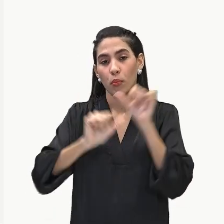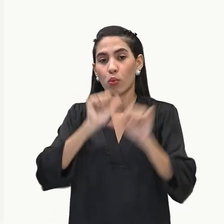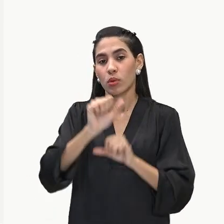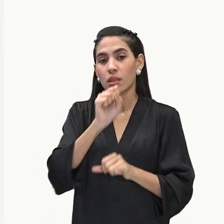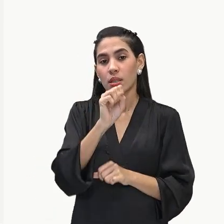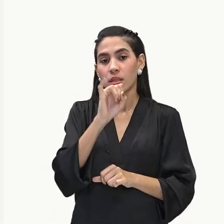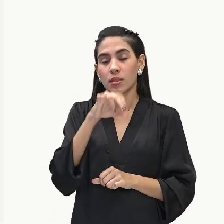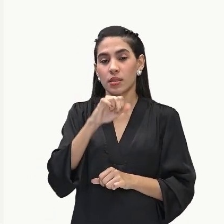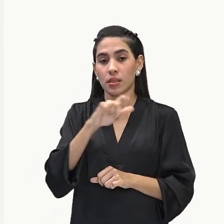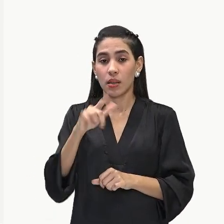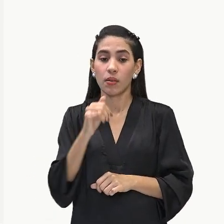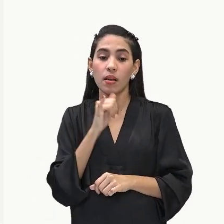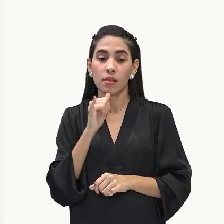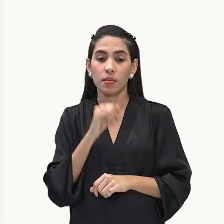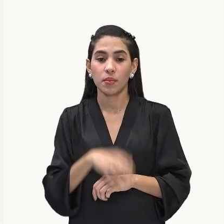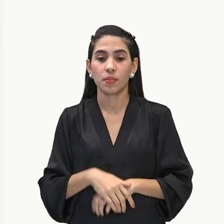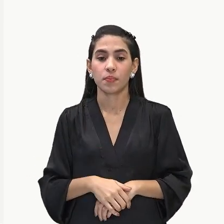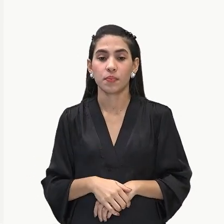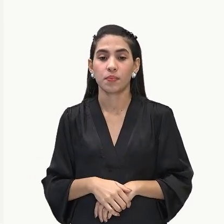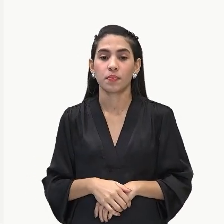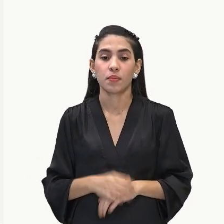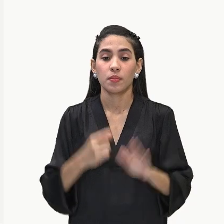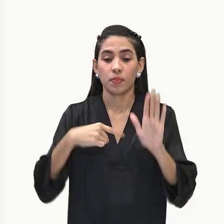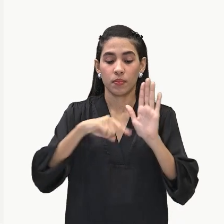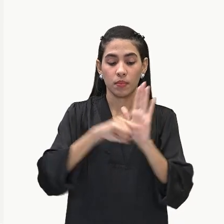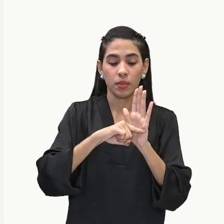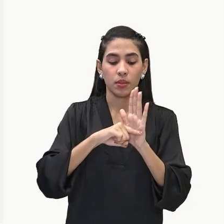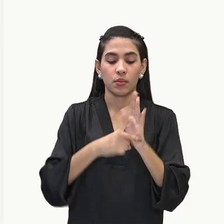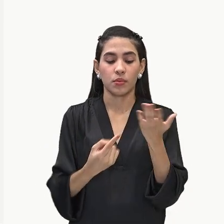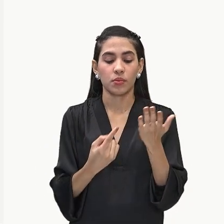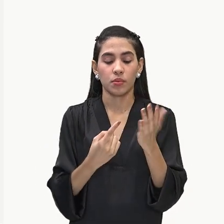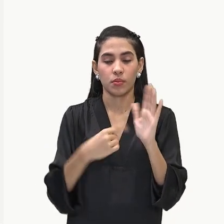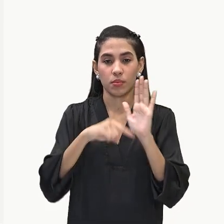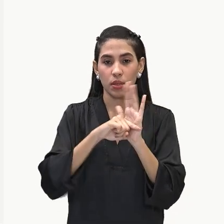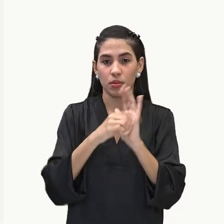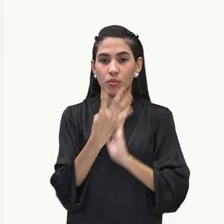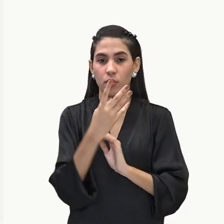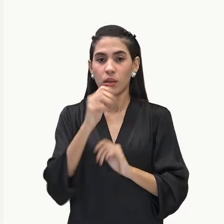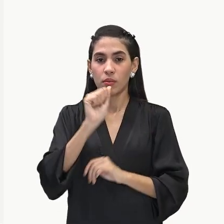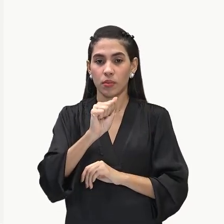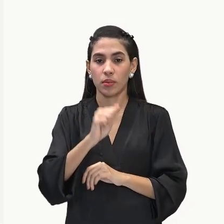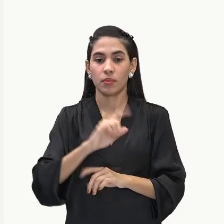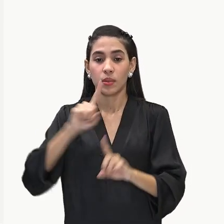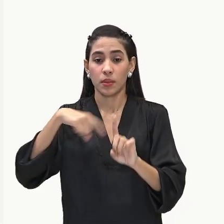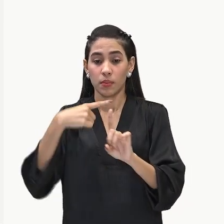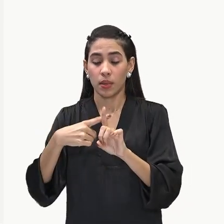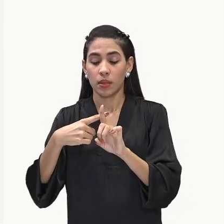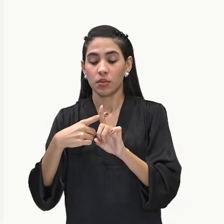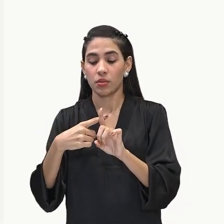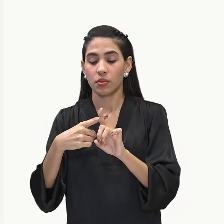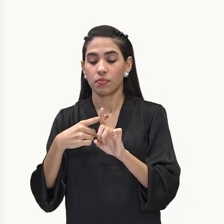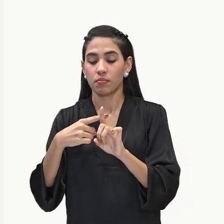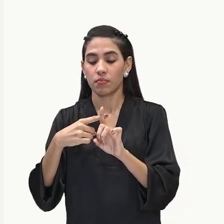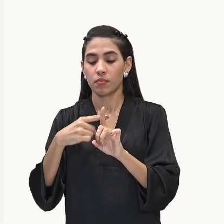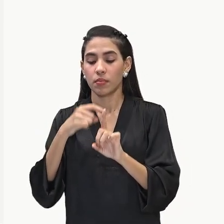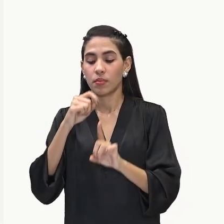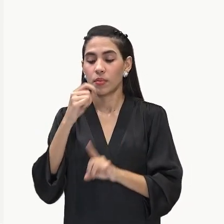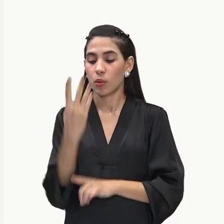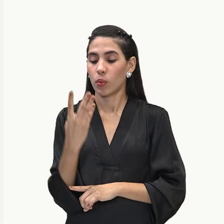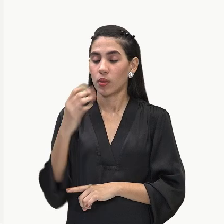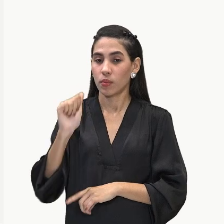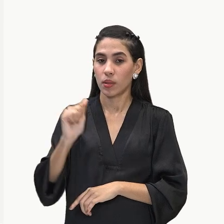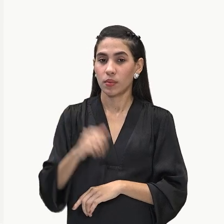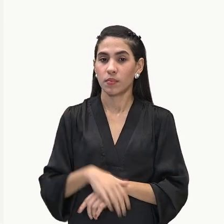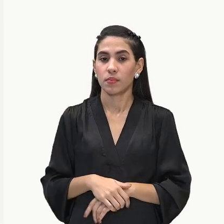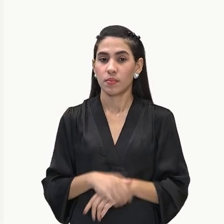Um exemplo, menos 4A e mais 4A.